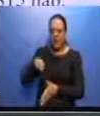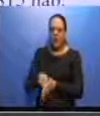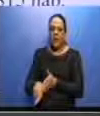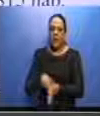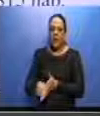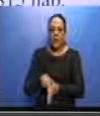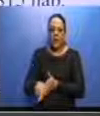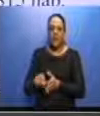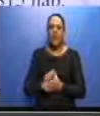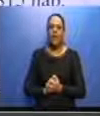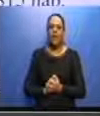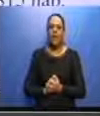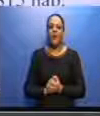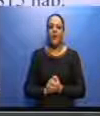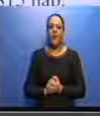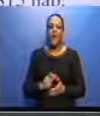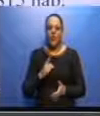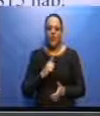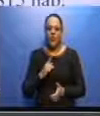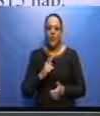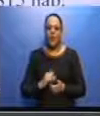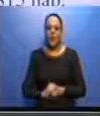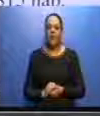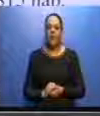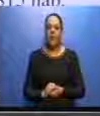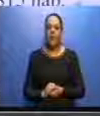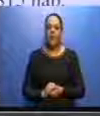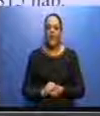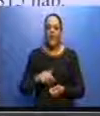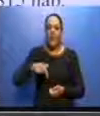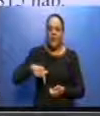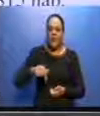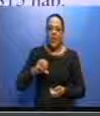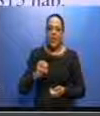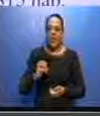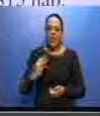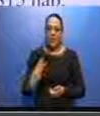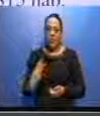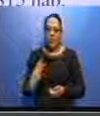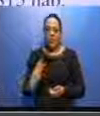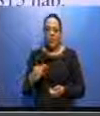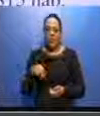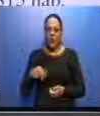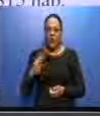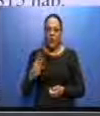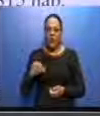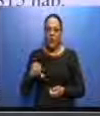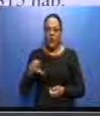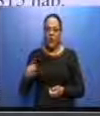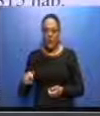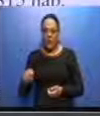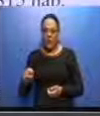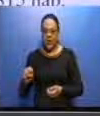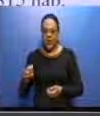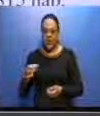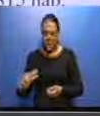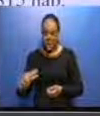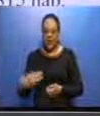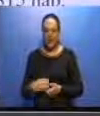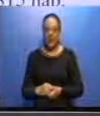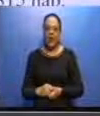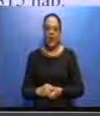o segundo município mais populoso dessa região metropolitana é sertãozinho é com cerca de 125 mil